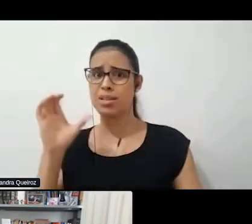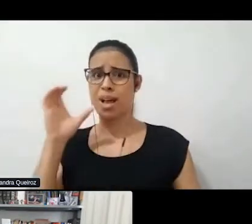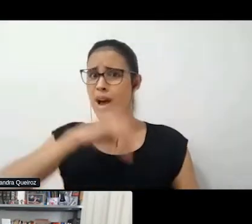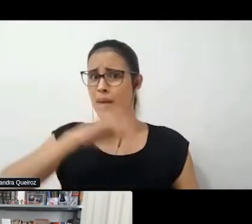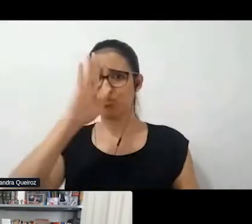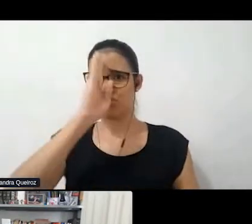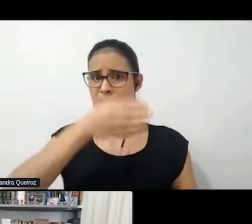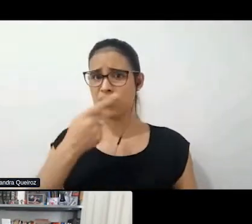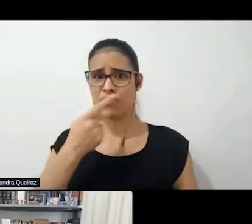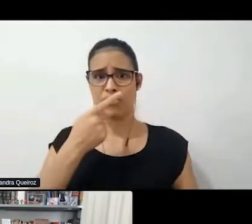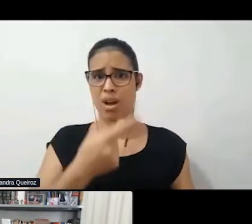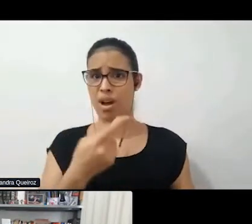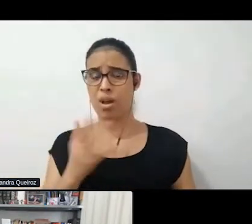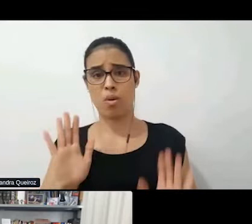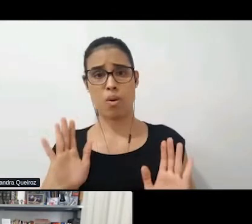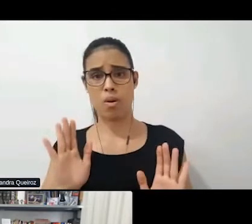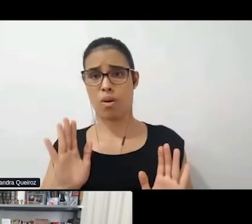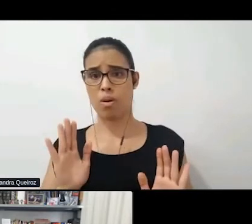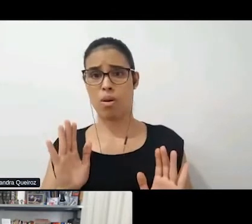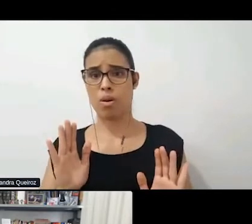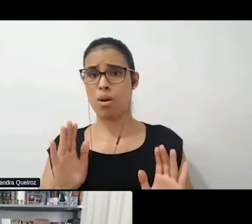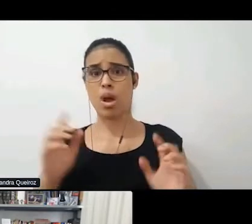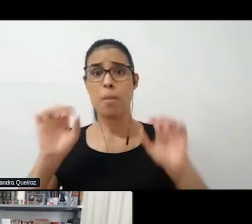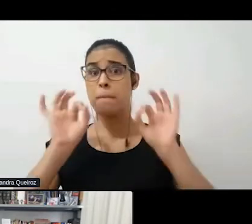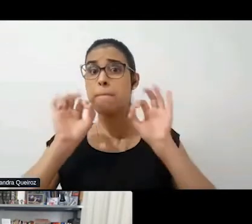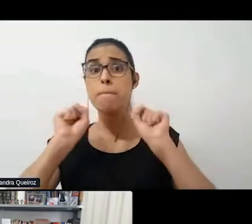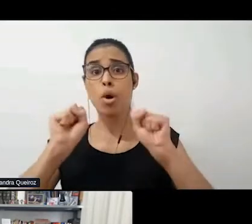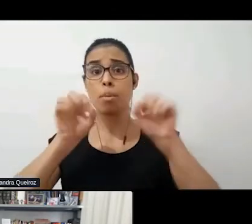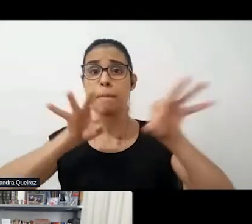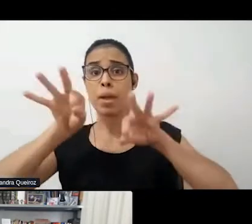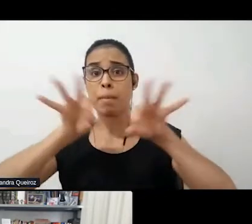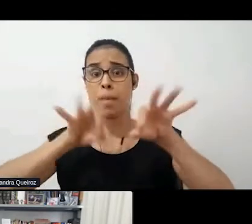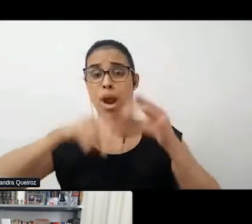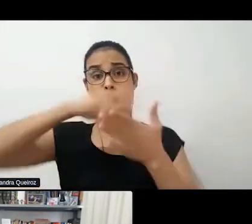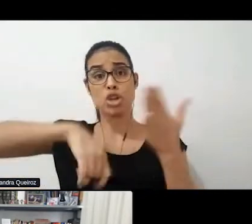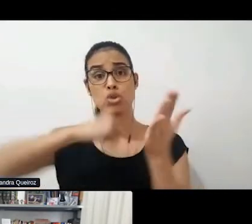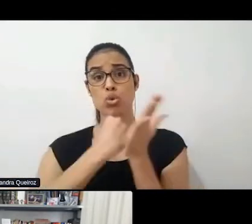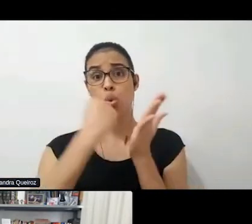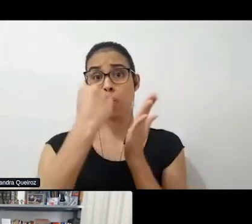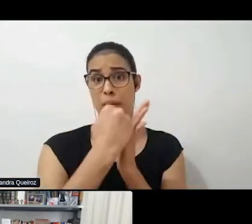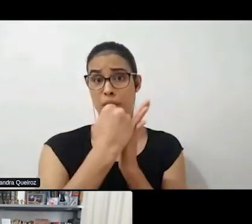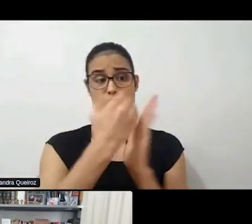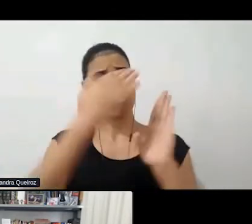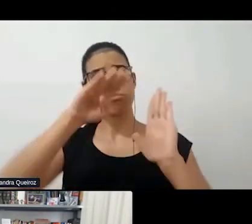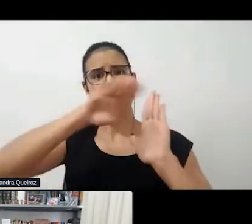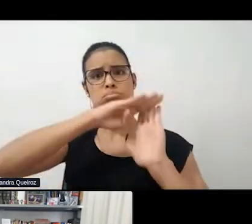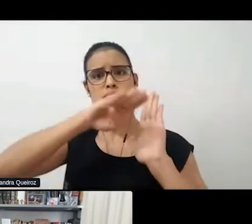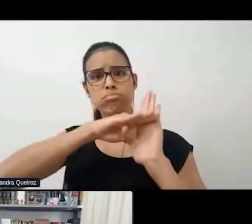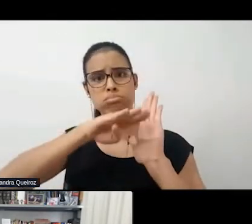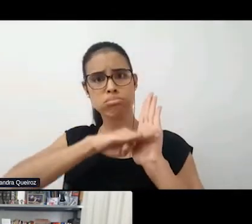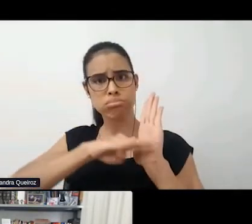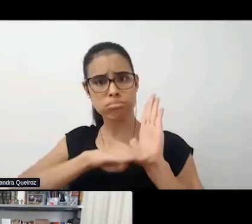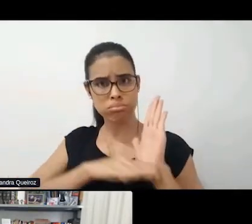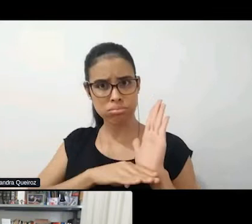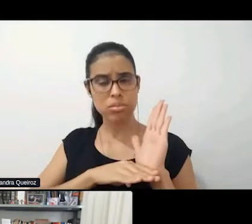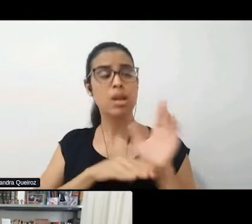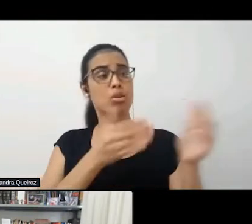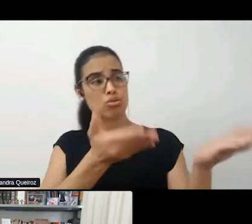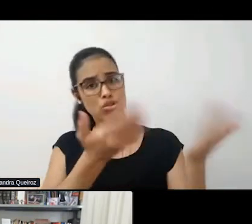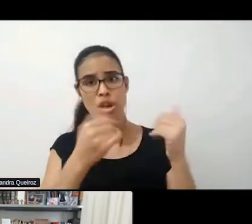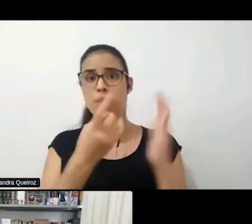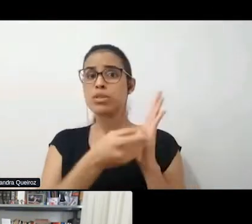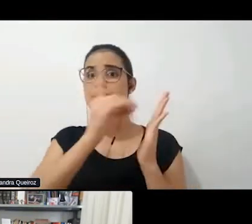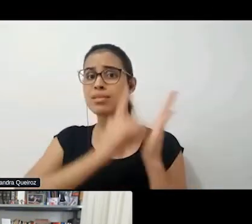falar, olha, eu posso montar um documento, uma especificação de acessibilidade, peço para o designer montar aí e jogar